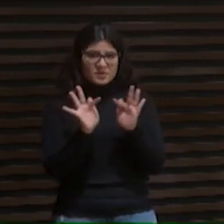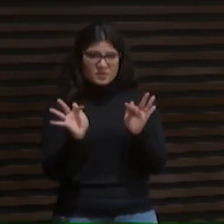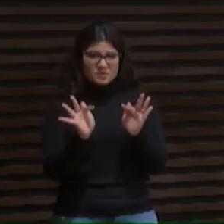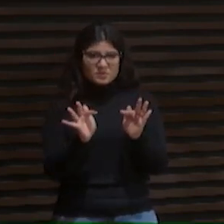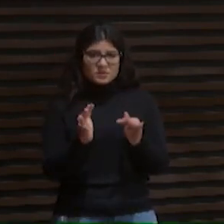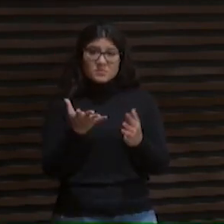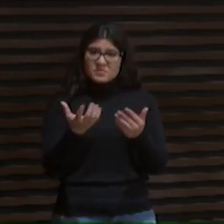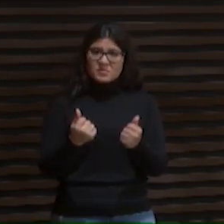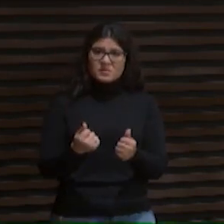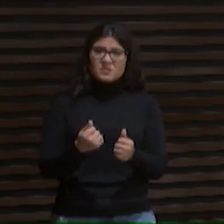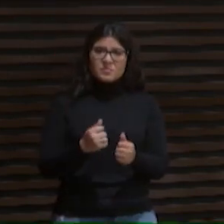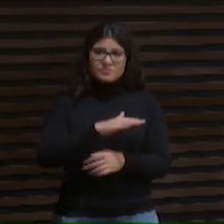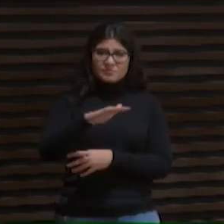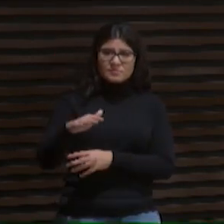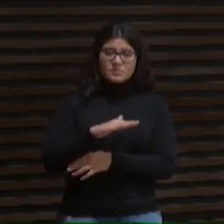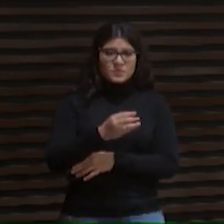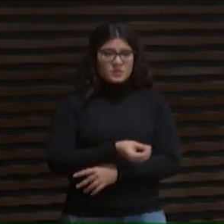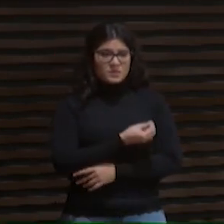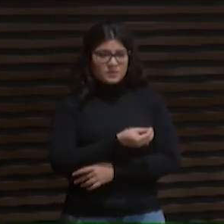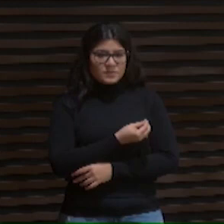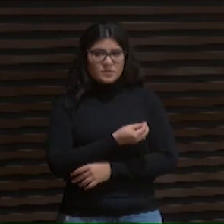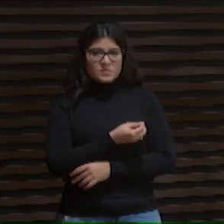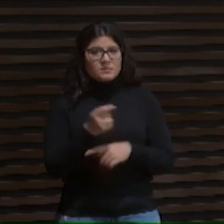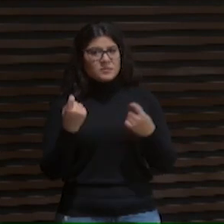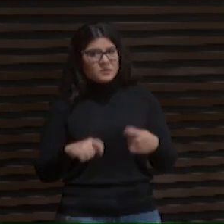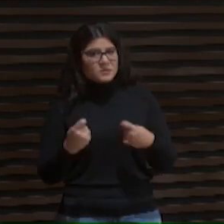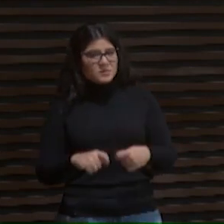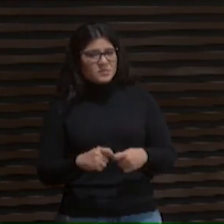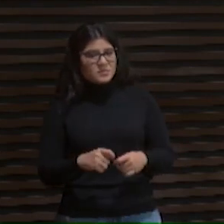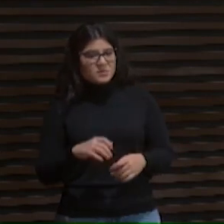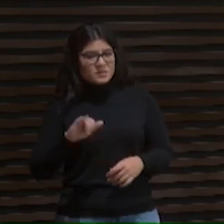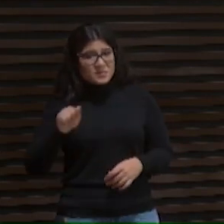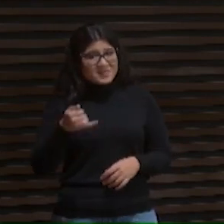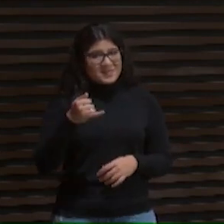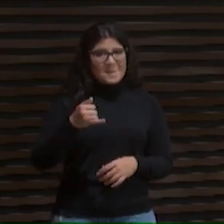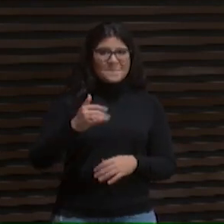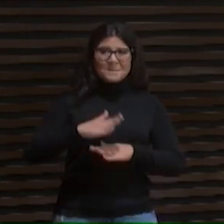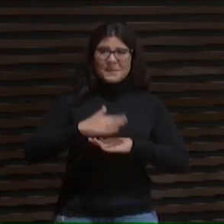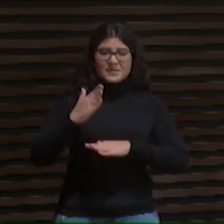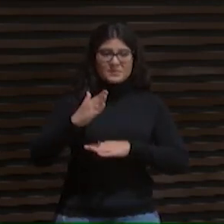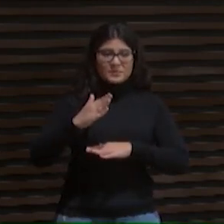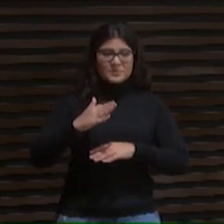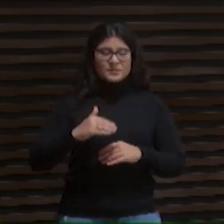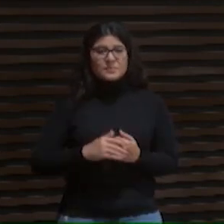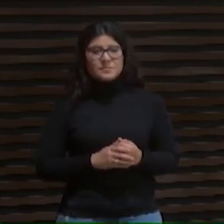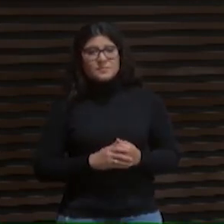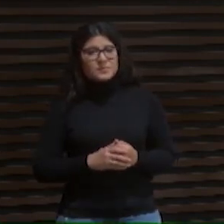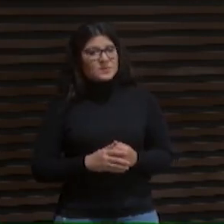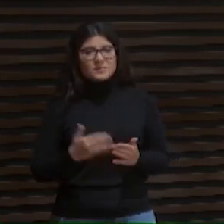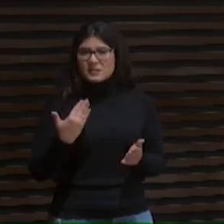aceitação geral que a vida deve ser aproveitada ao máximo, que não se deve perder as chances